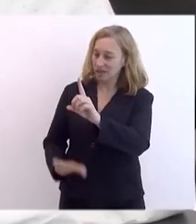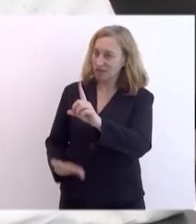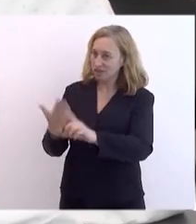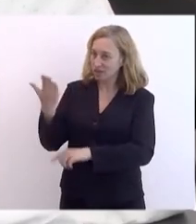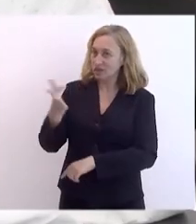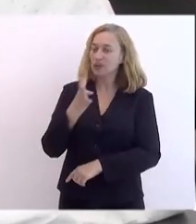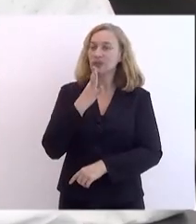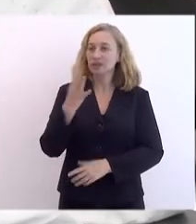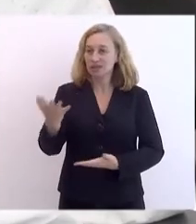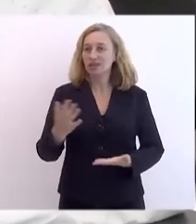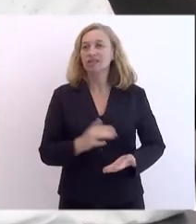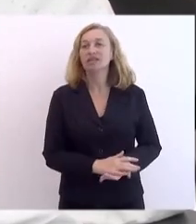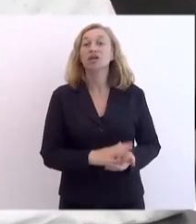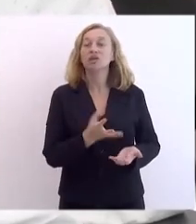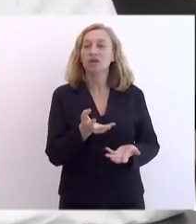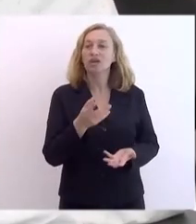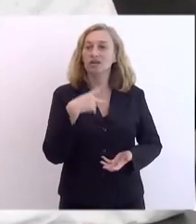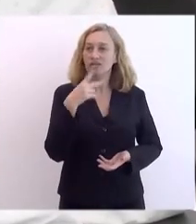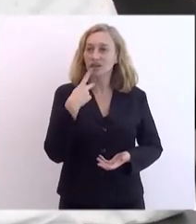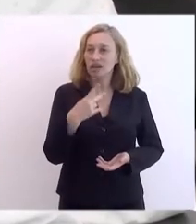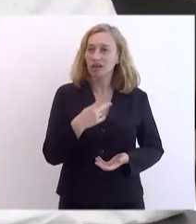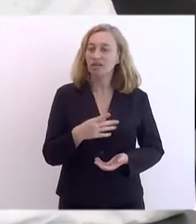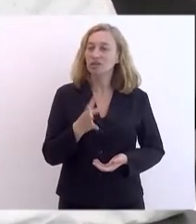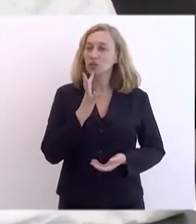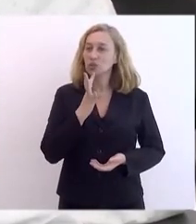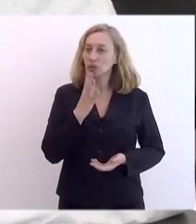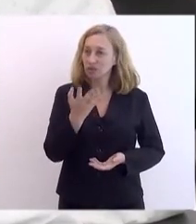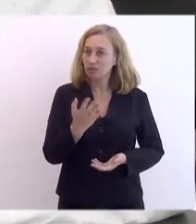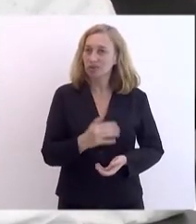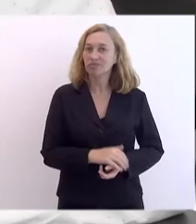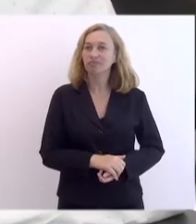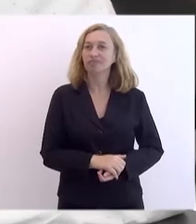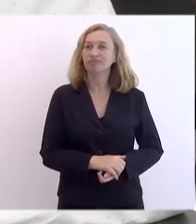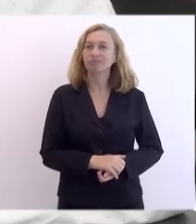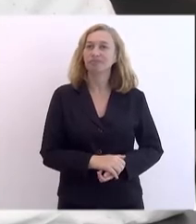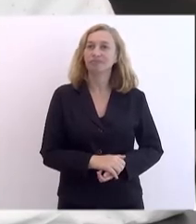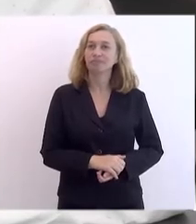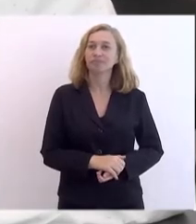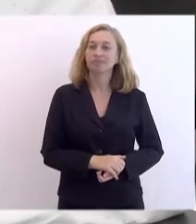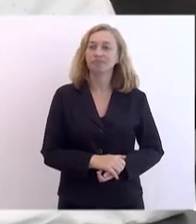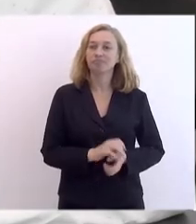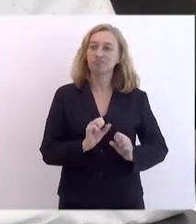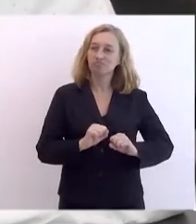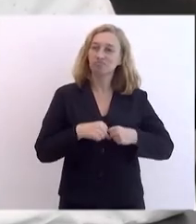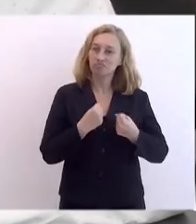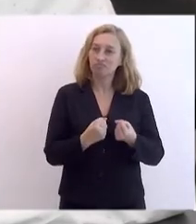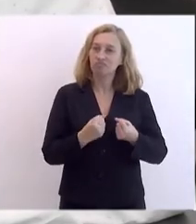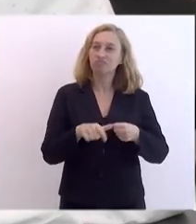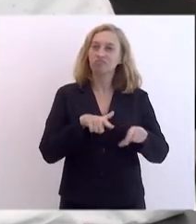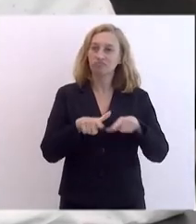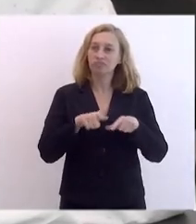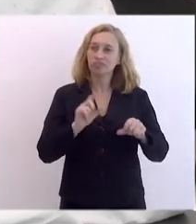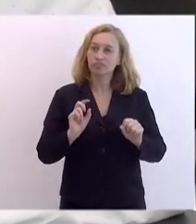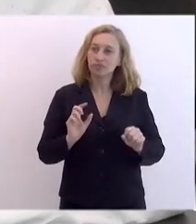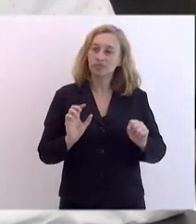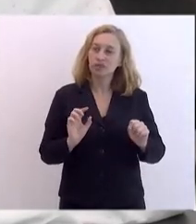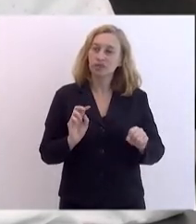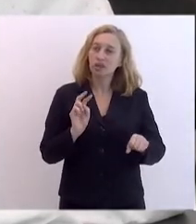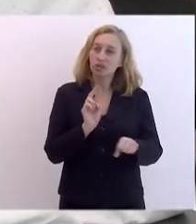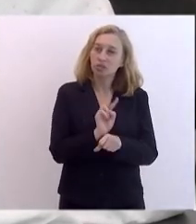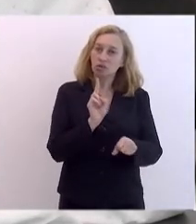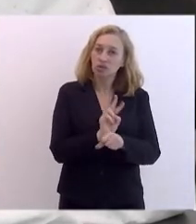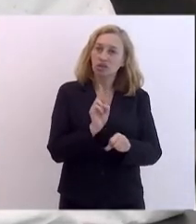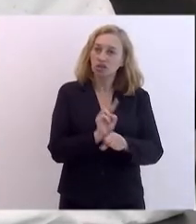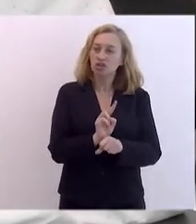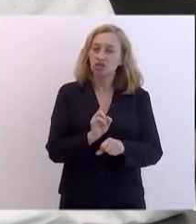reconhecimento. E eu queria dizer esse reconhecimento, né, ao seu empenho em proteger o